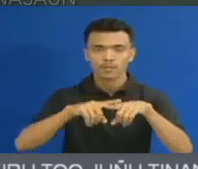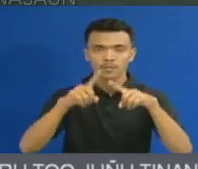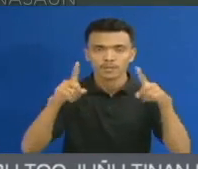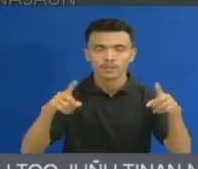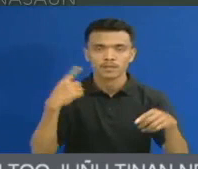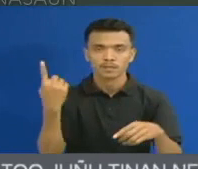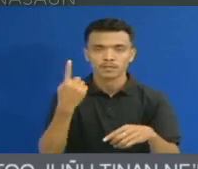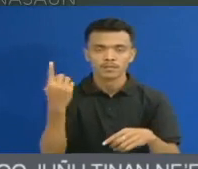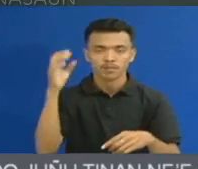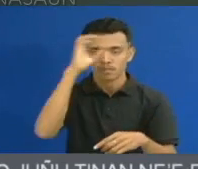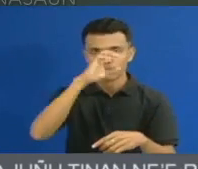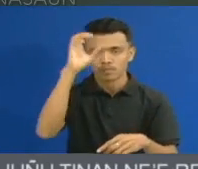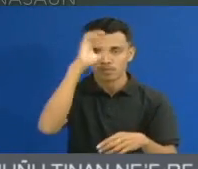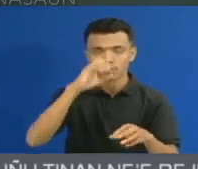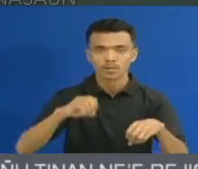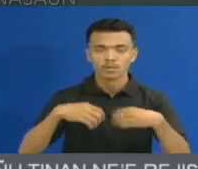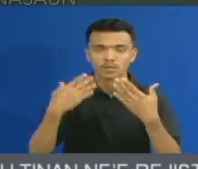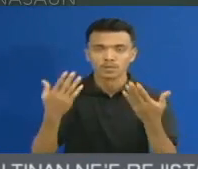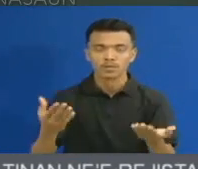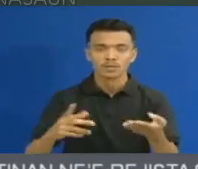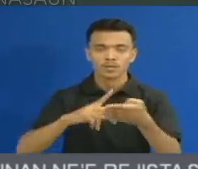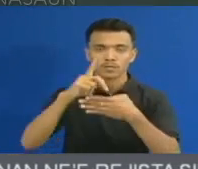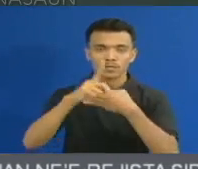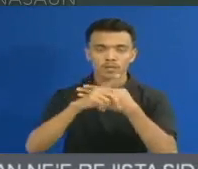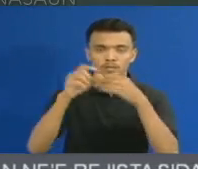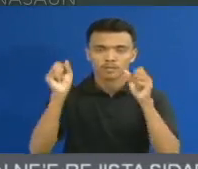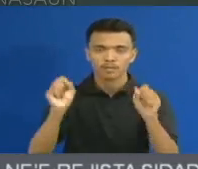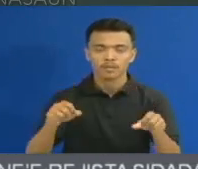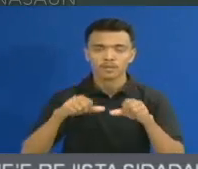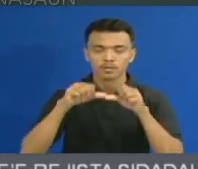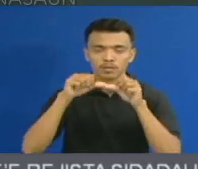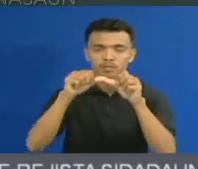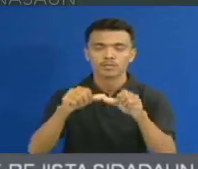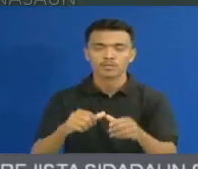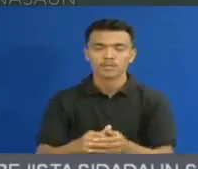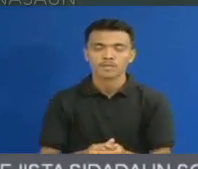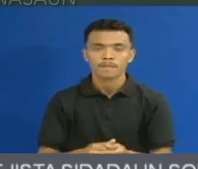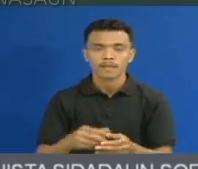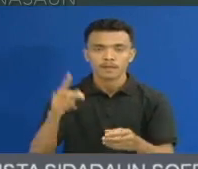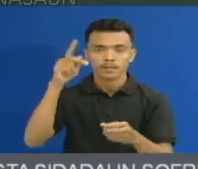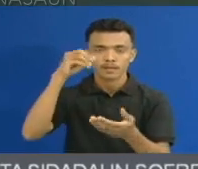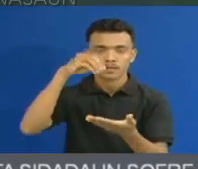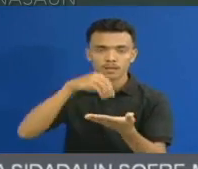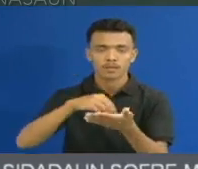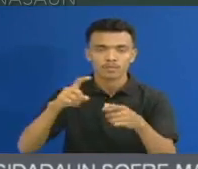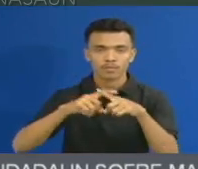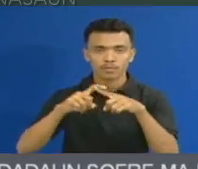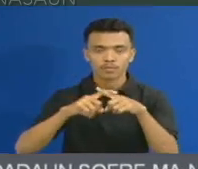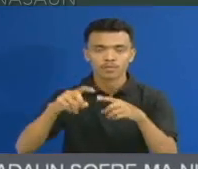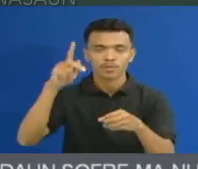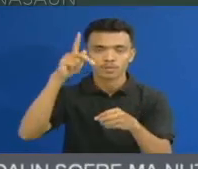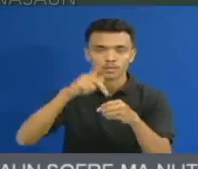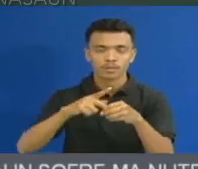buka maneira ansa para vele a minha programa nebe lá o dia. Antes serve desenrasca em se pulsa be minha vida nebe que na fura, o dia